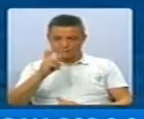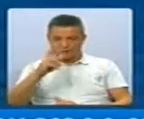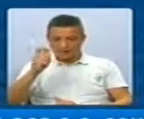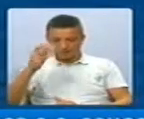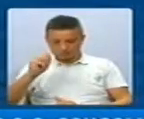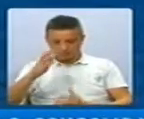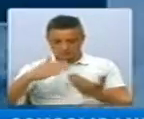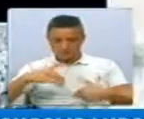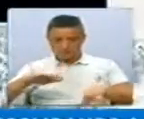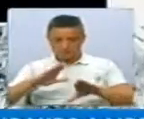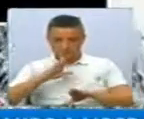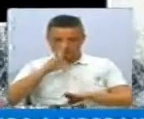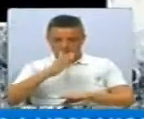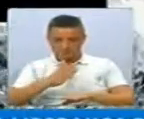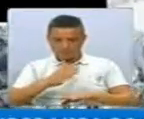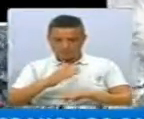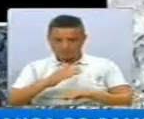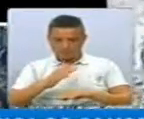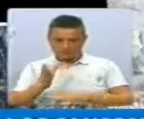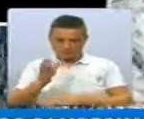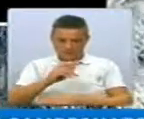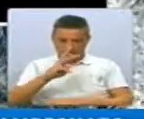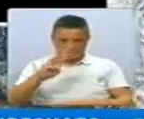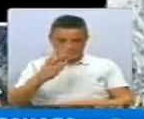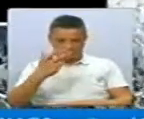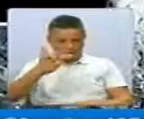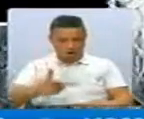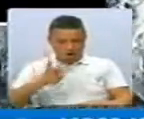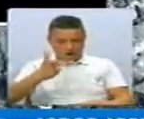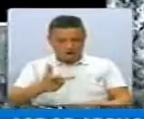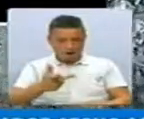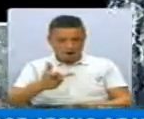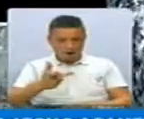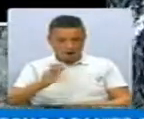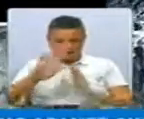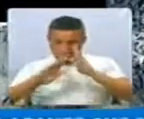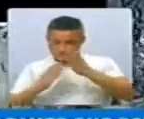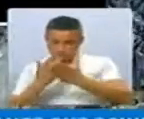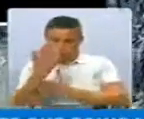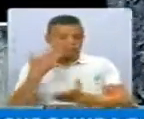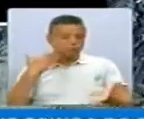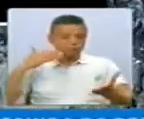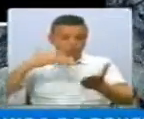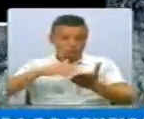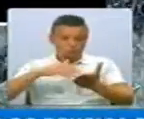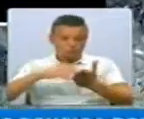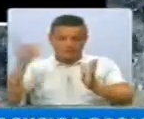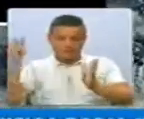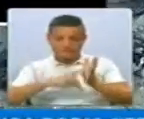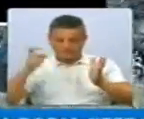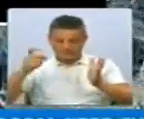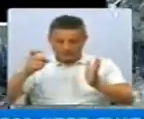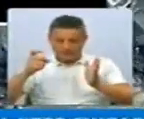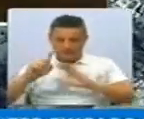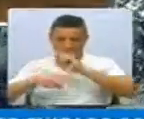Marte. Isto quer dizer que, a somar aos 3 que já lá estavam, chegaram na madrugada de segunda-feira uma sonda americana, a Maven,